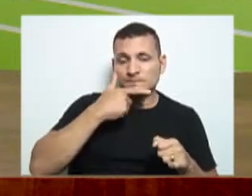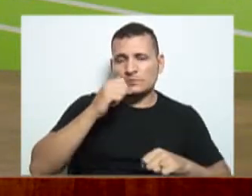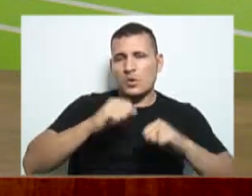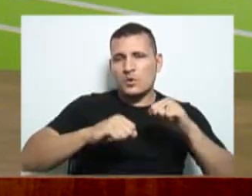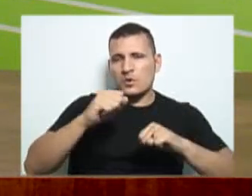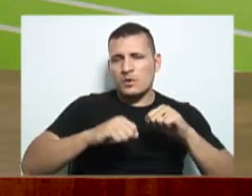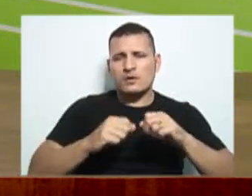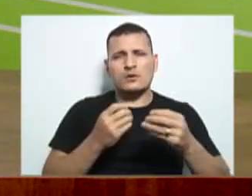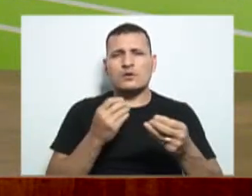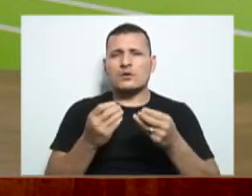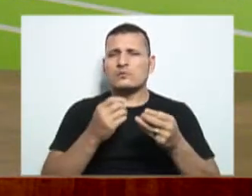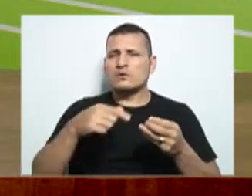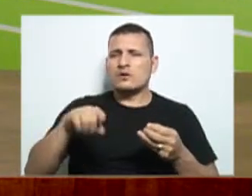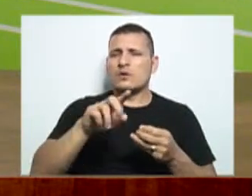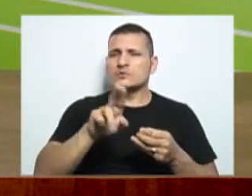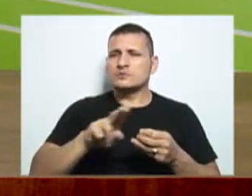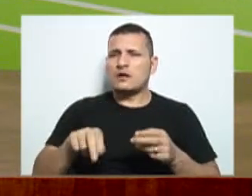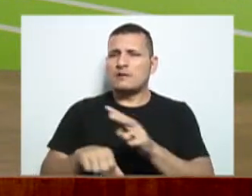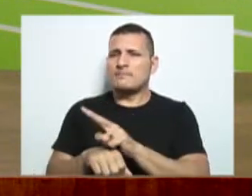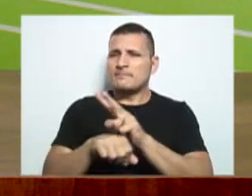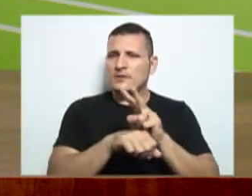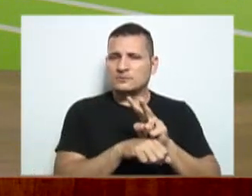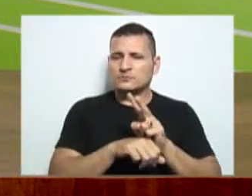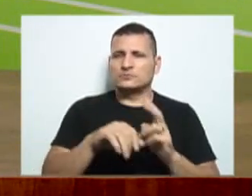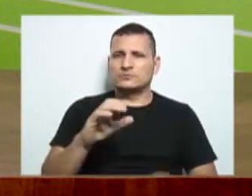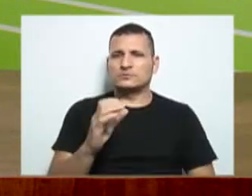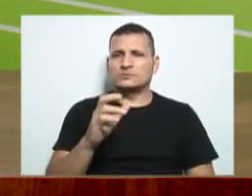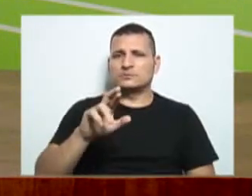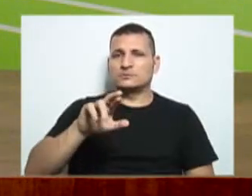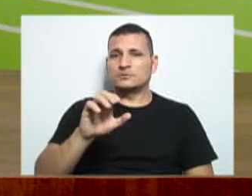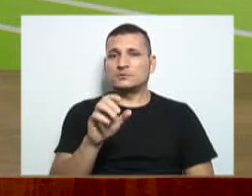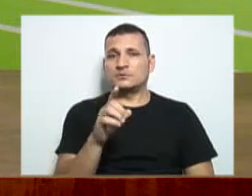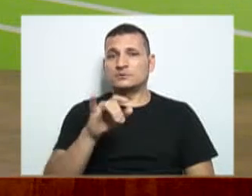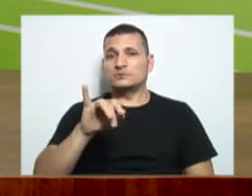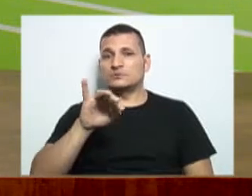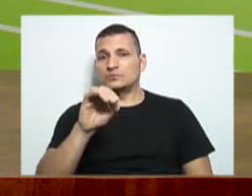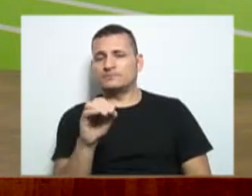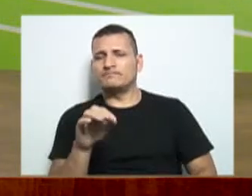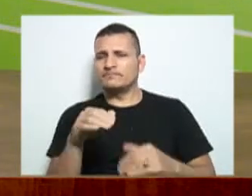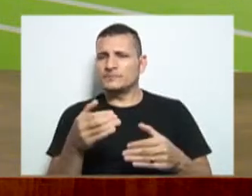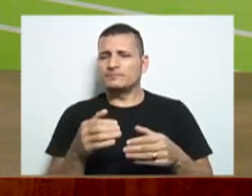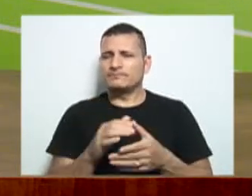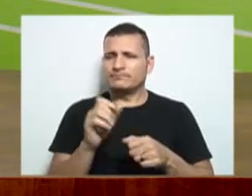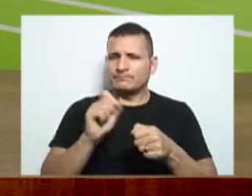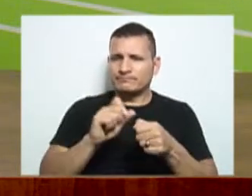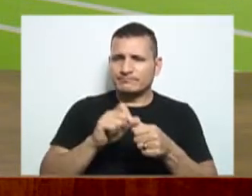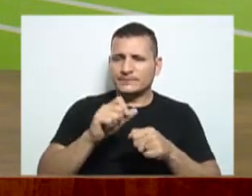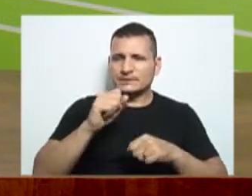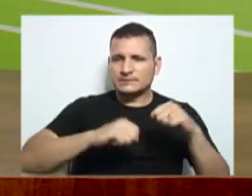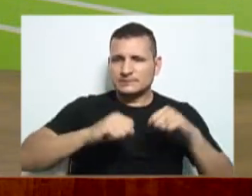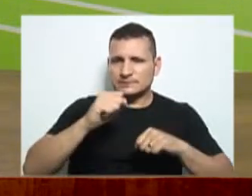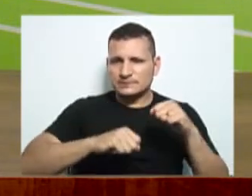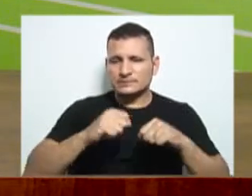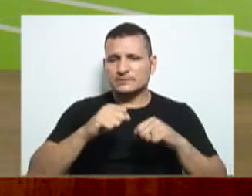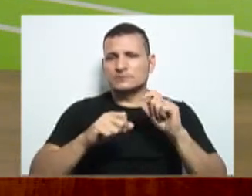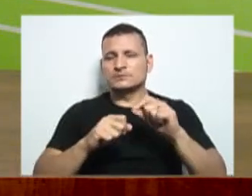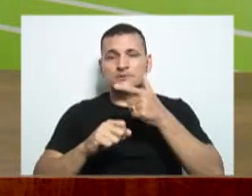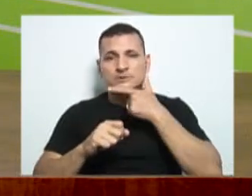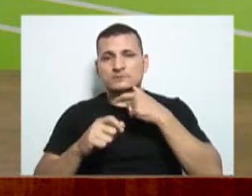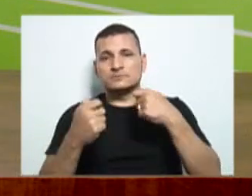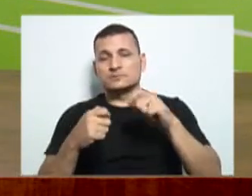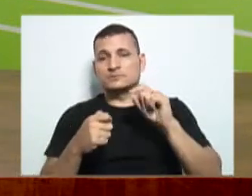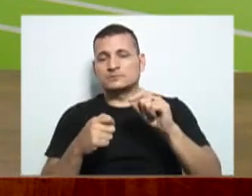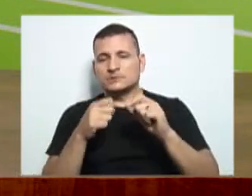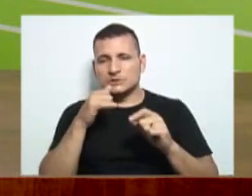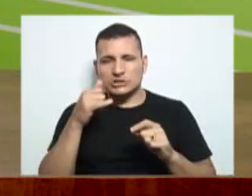ela vai utilizar esses créditos? Como que funciona isso? Bom, para produzir esse queijo vai ser necessário o quê? Energia elétrica.